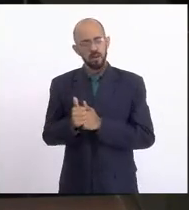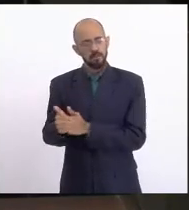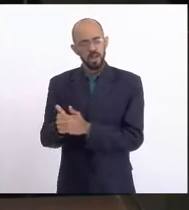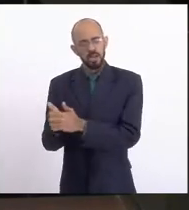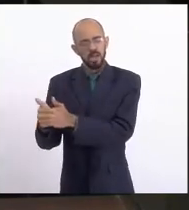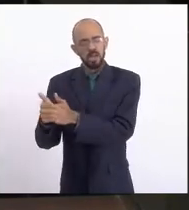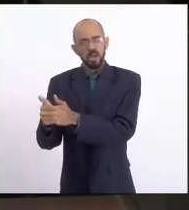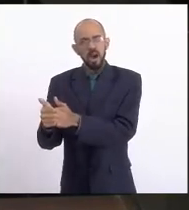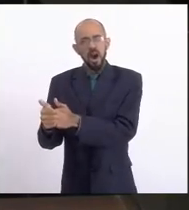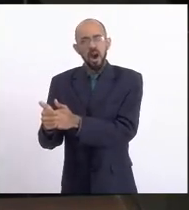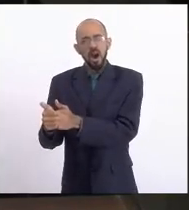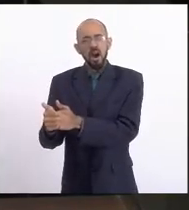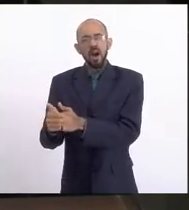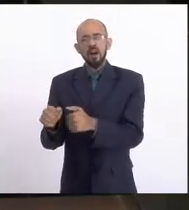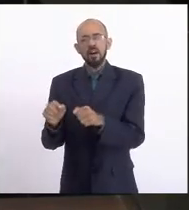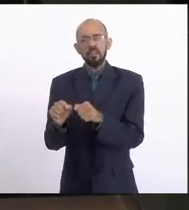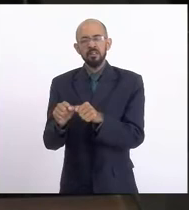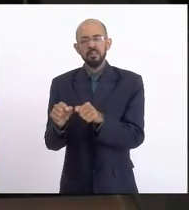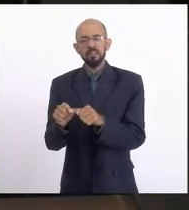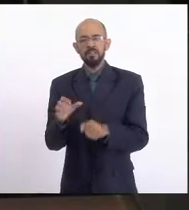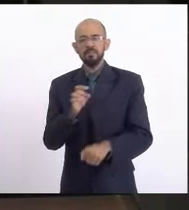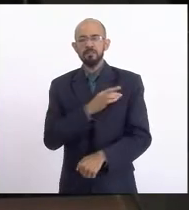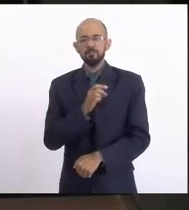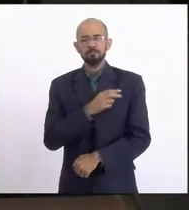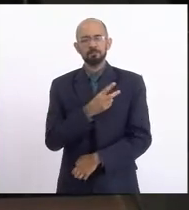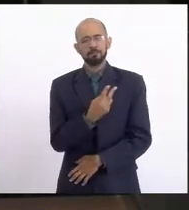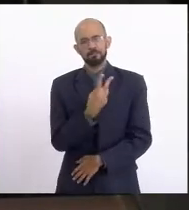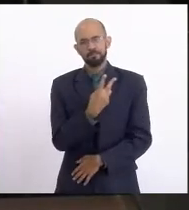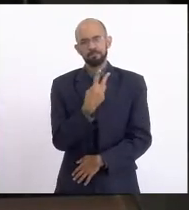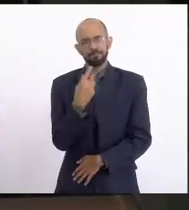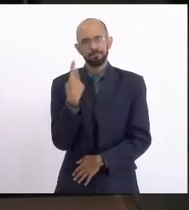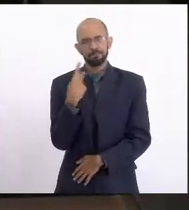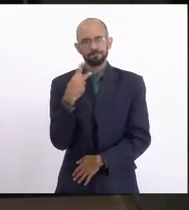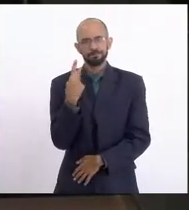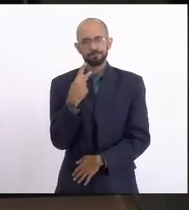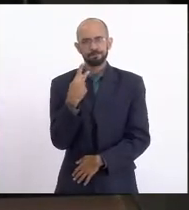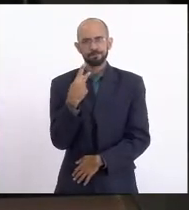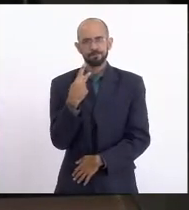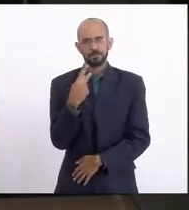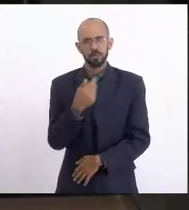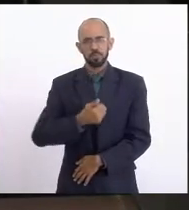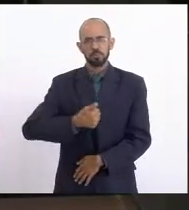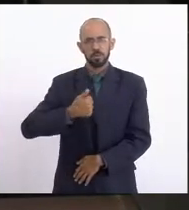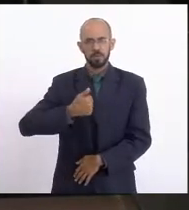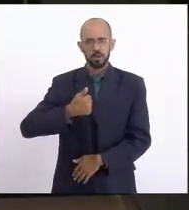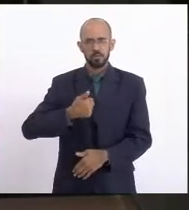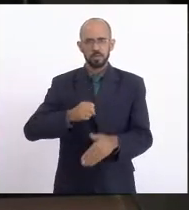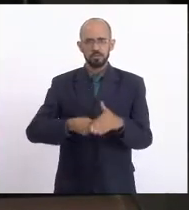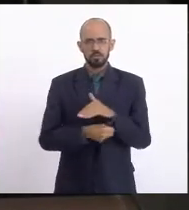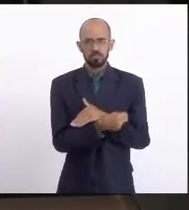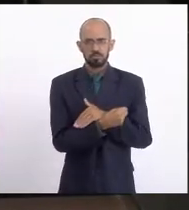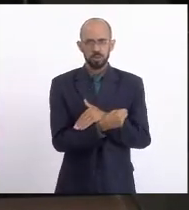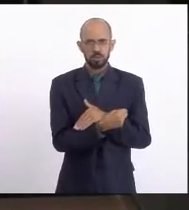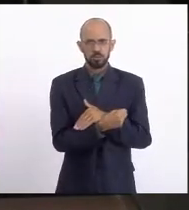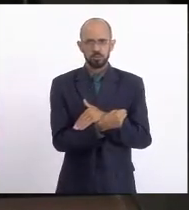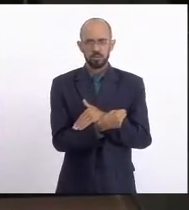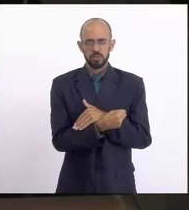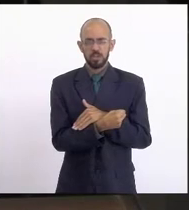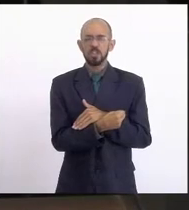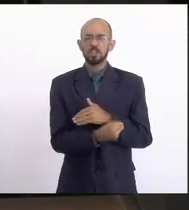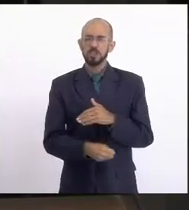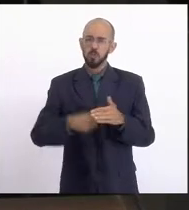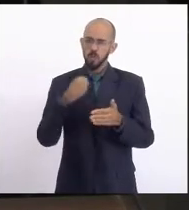intimidatória para amedrontar dois vereadores que exercem o primeiro mandato naquela casa, são bravos,